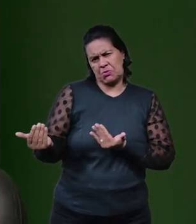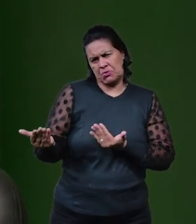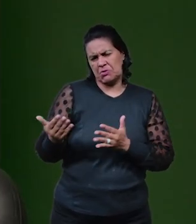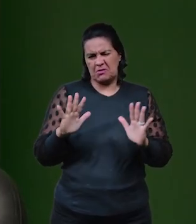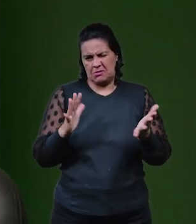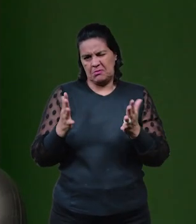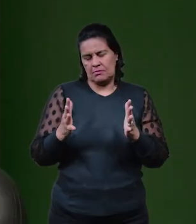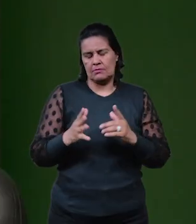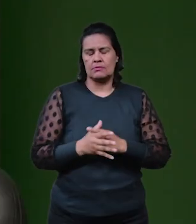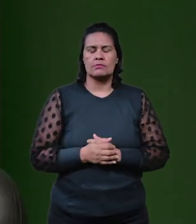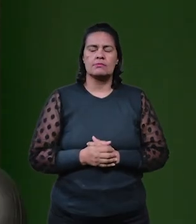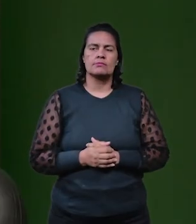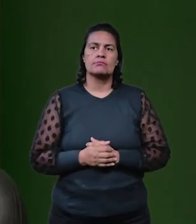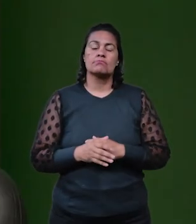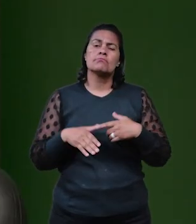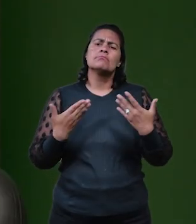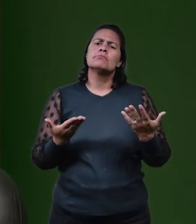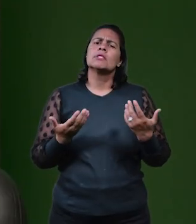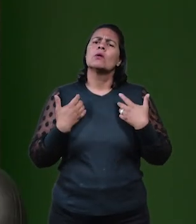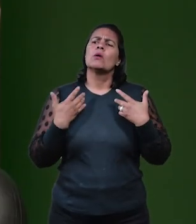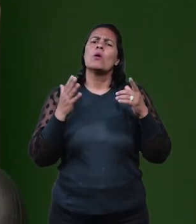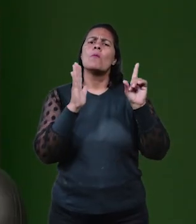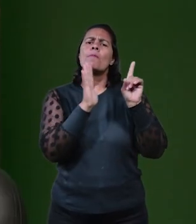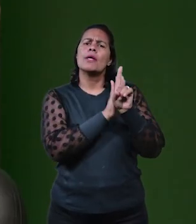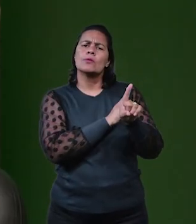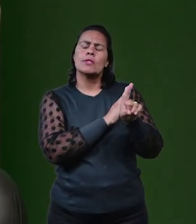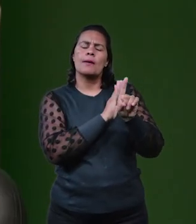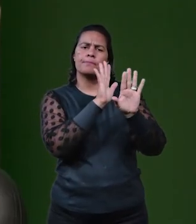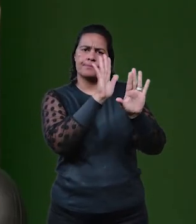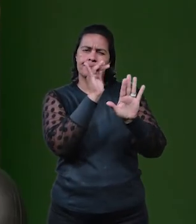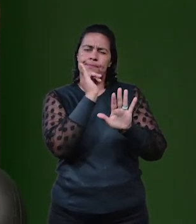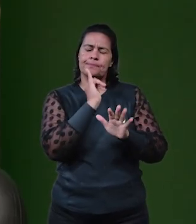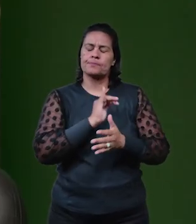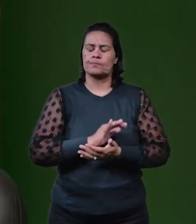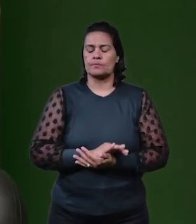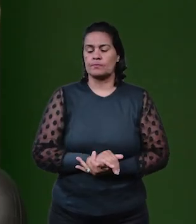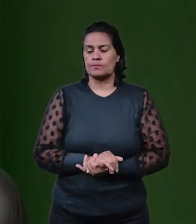tal. E eu queria te perguntar, porque, assim,